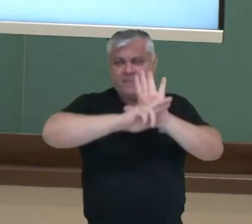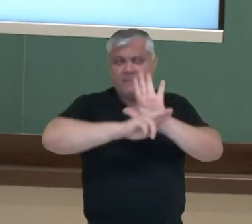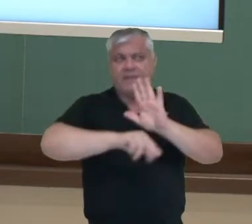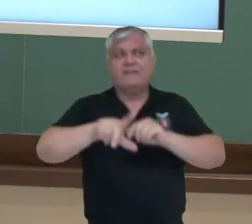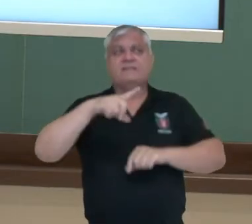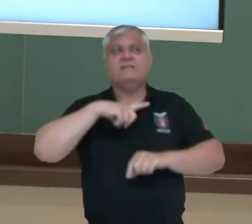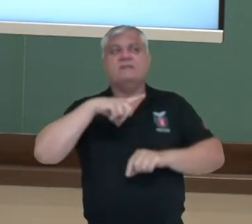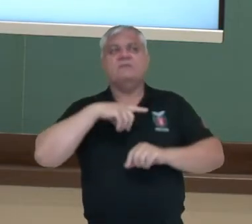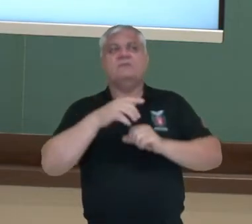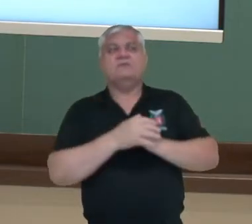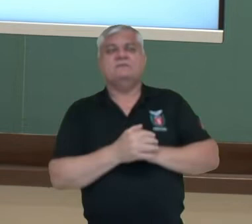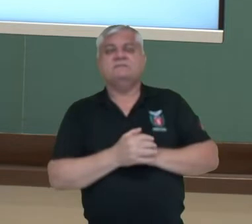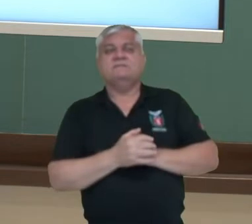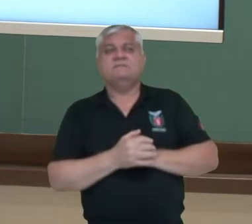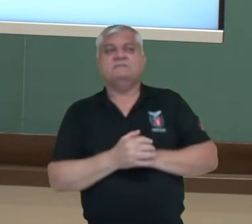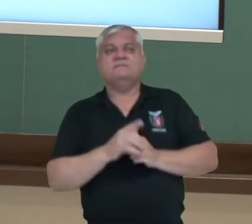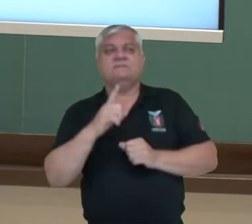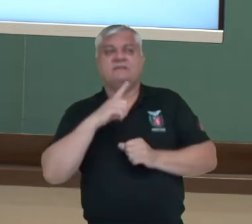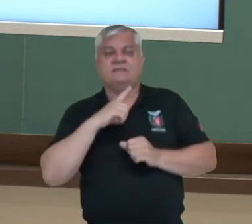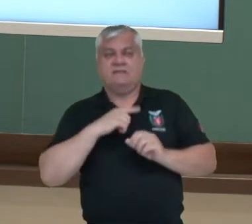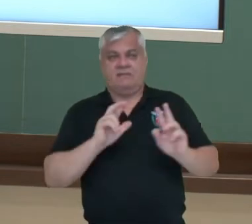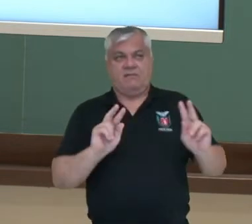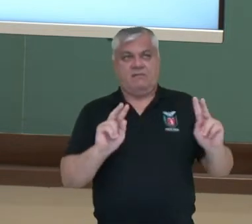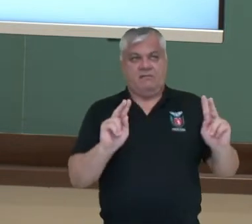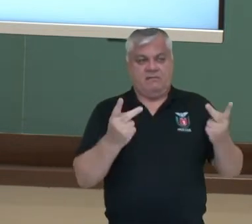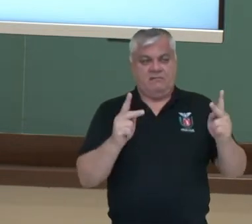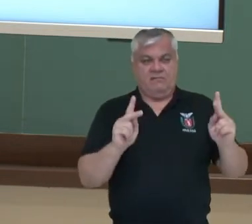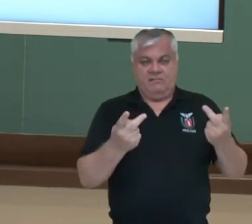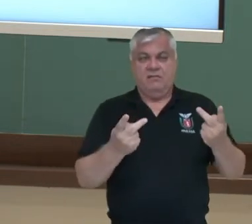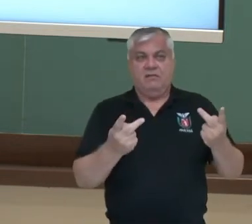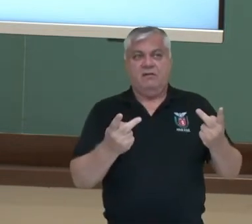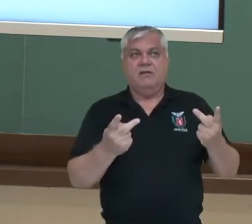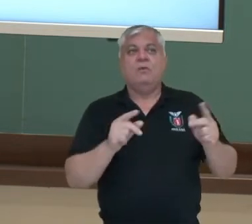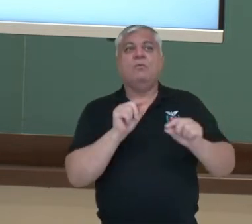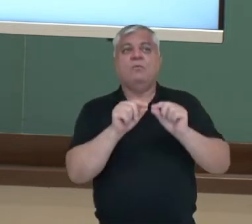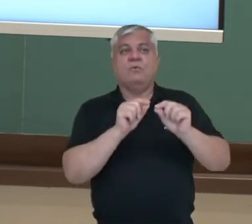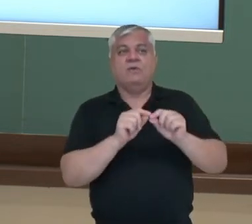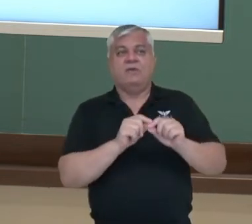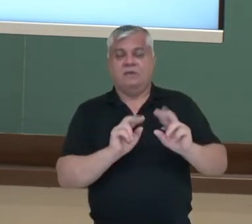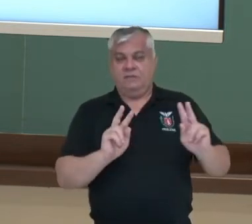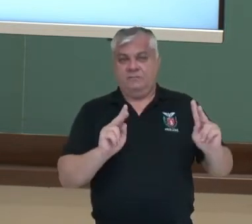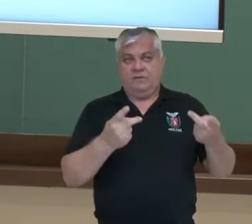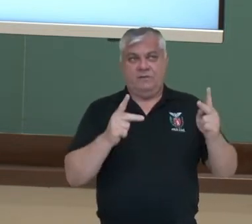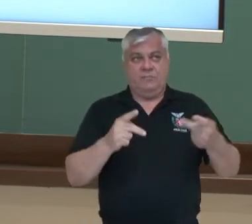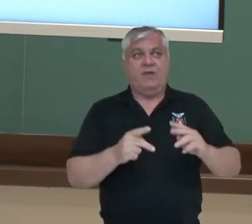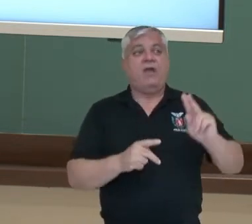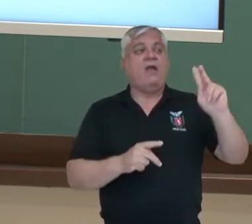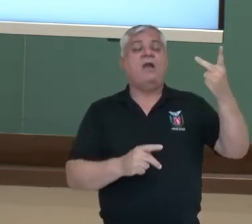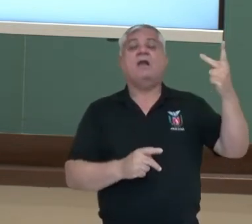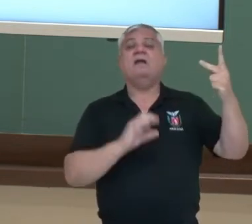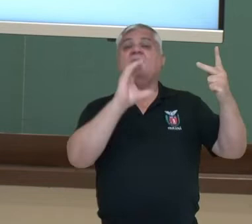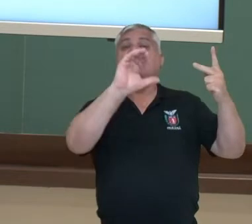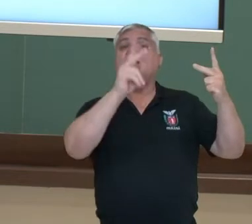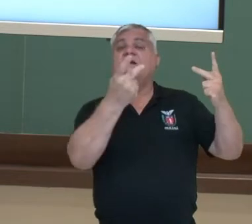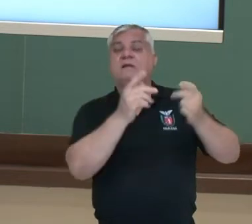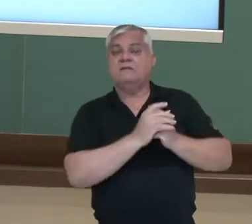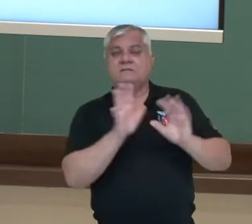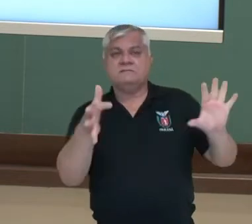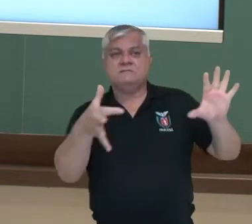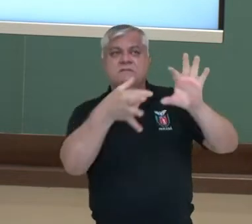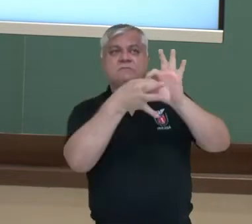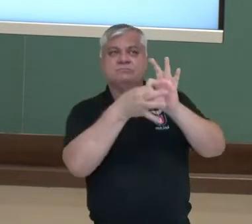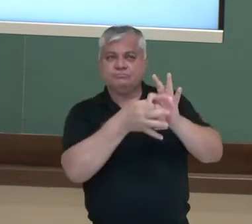o quê? Nós vamos ter o bromo e o hidrogênio ligados